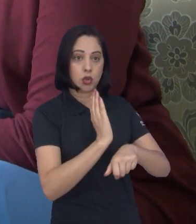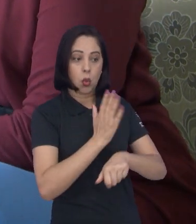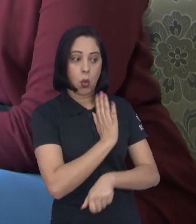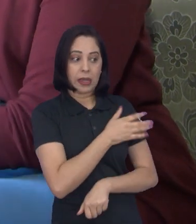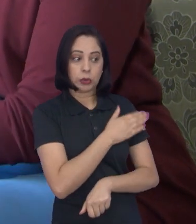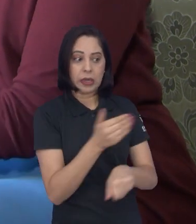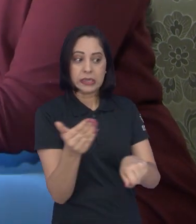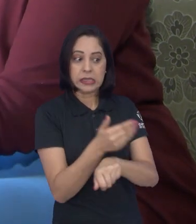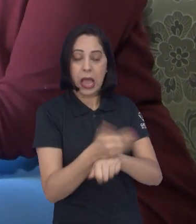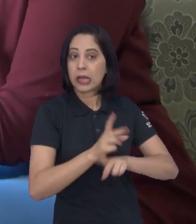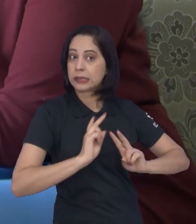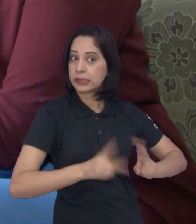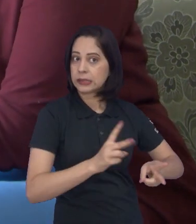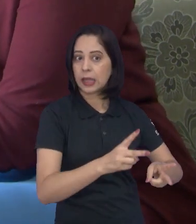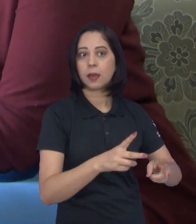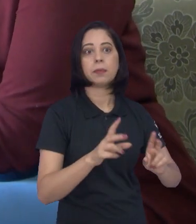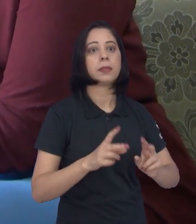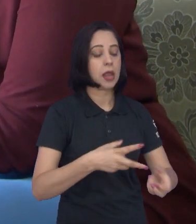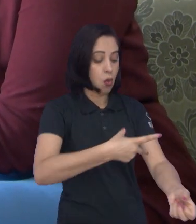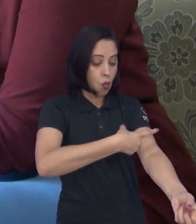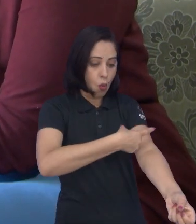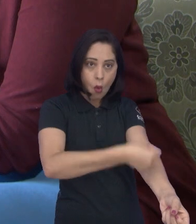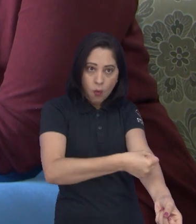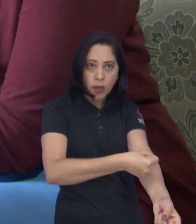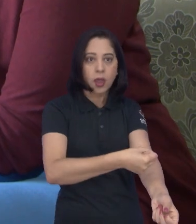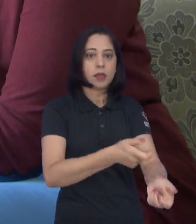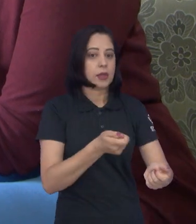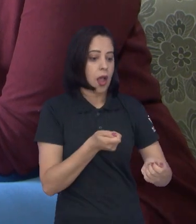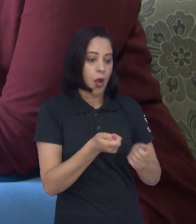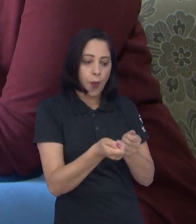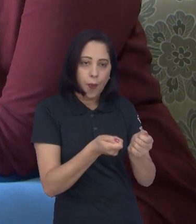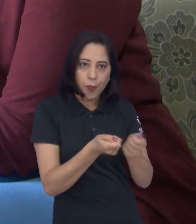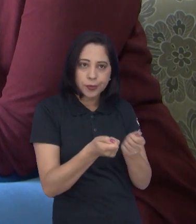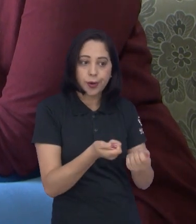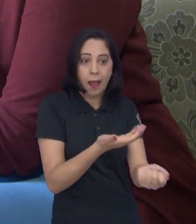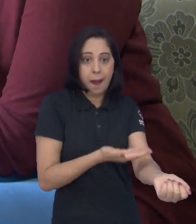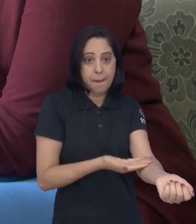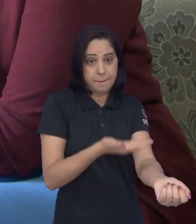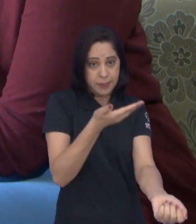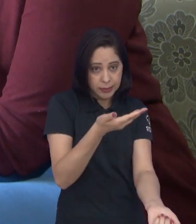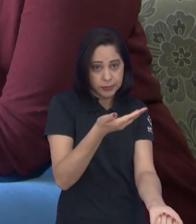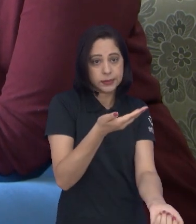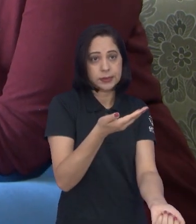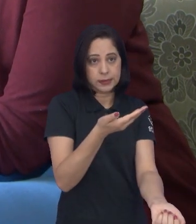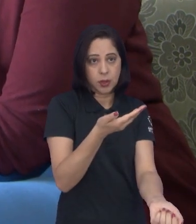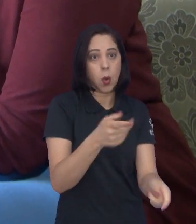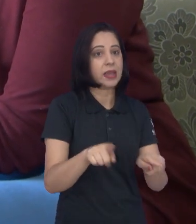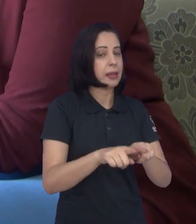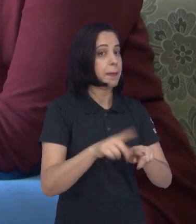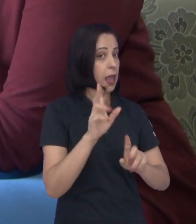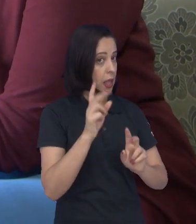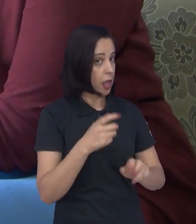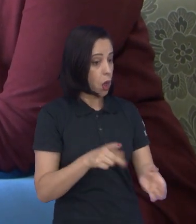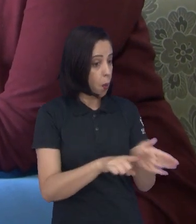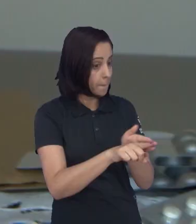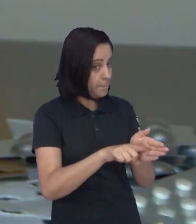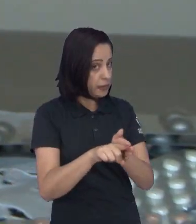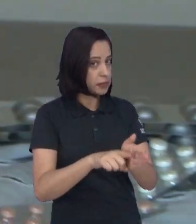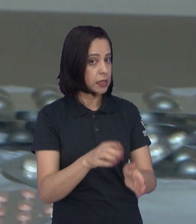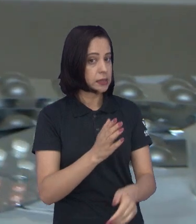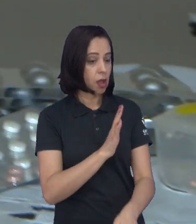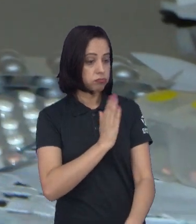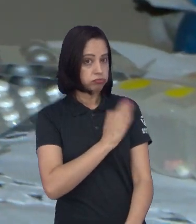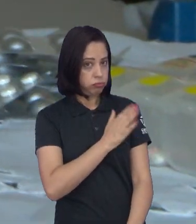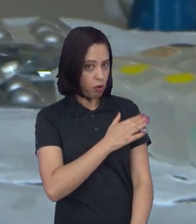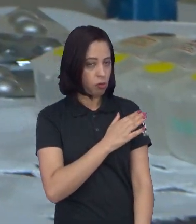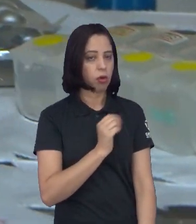pedindo exam sangue e a o controle da pressão e os os exames cardiológicos também que eu fiz aí